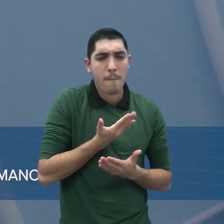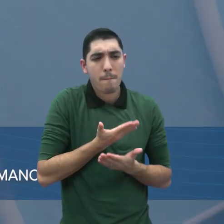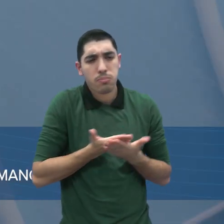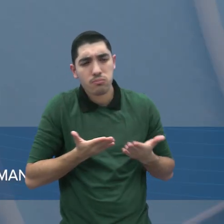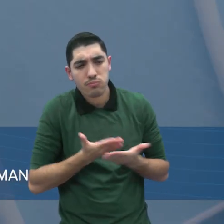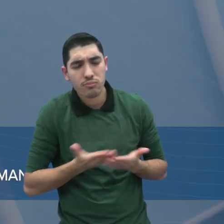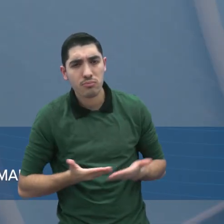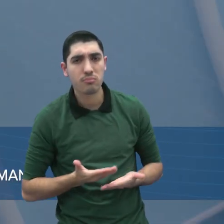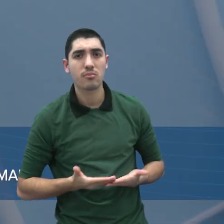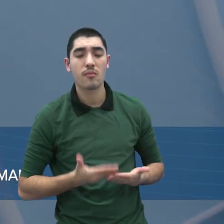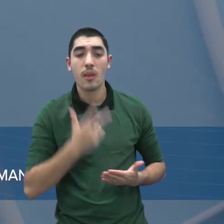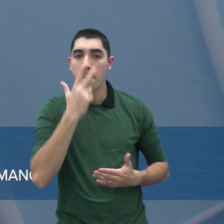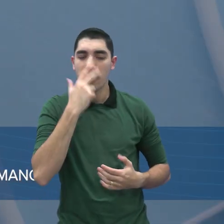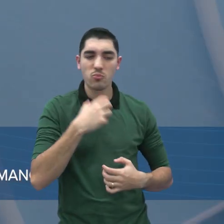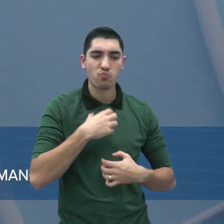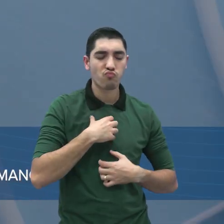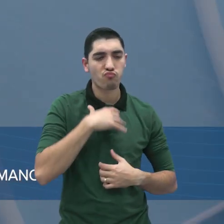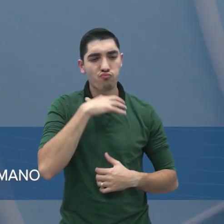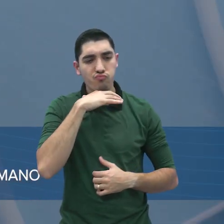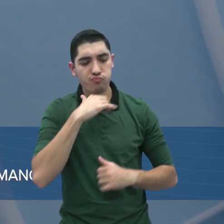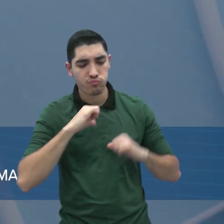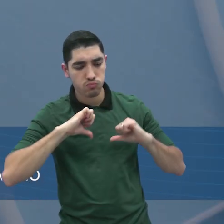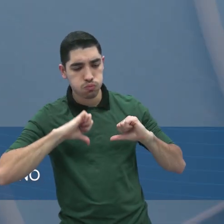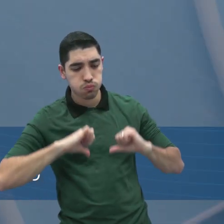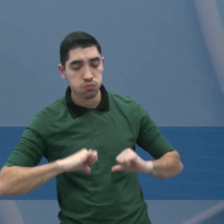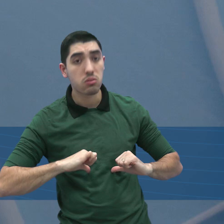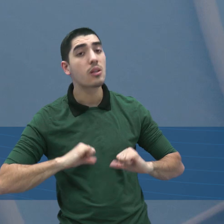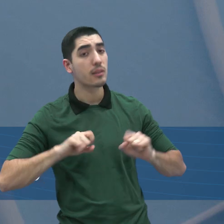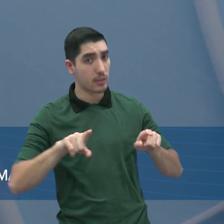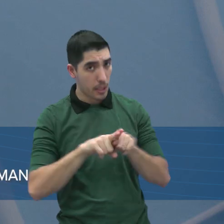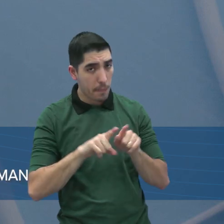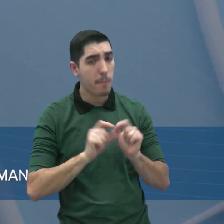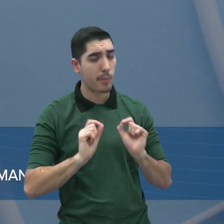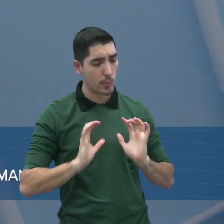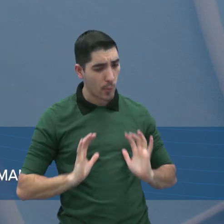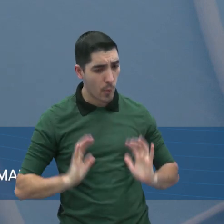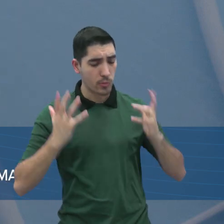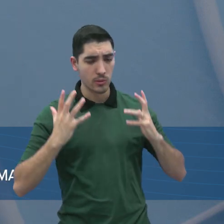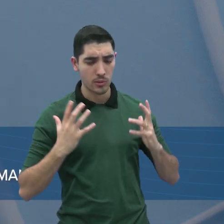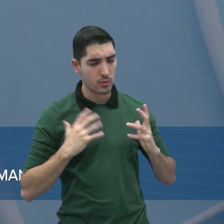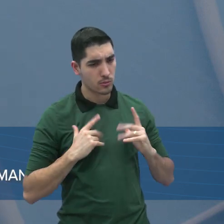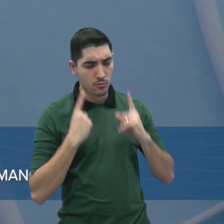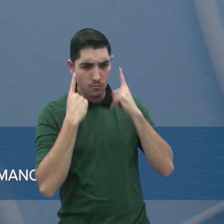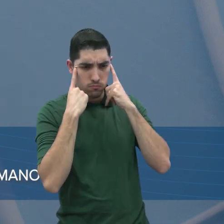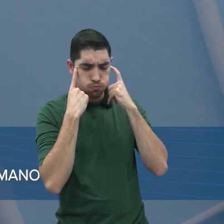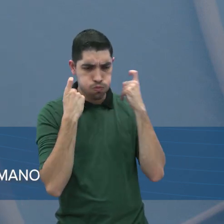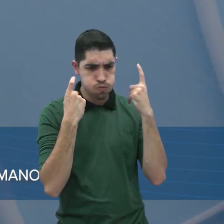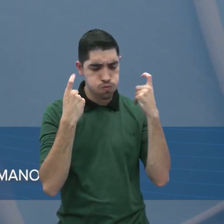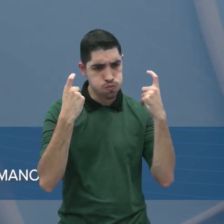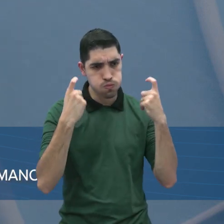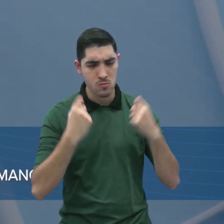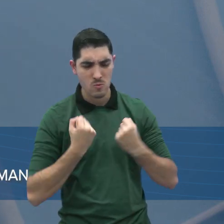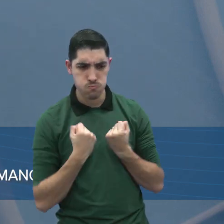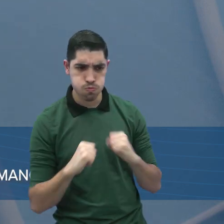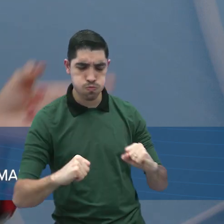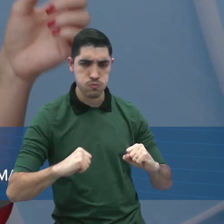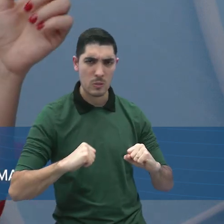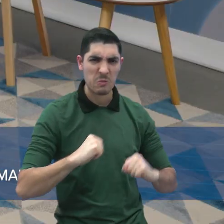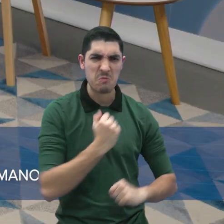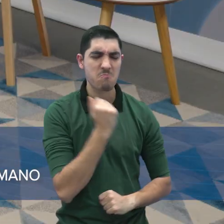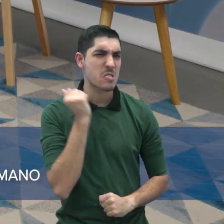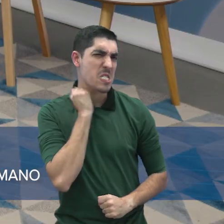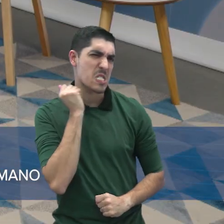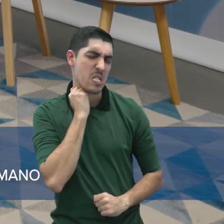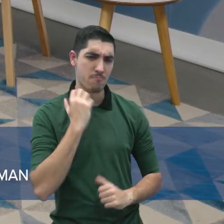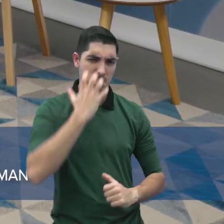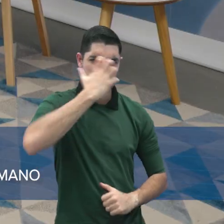o que pode aumentar as chances de um comportamento violento e agressivo após uma derrota. A